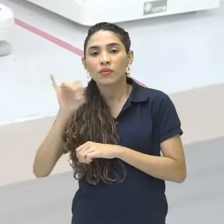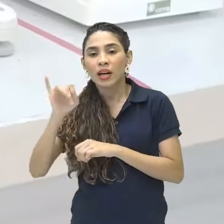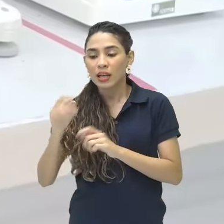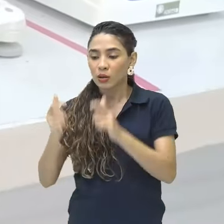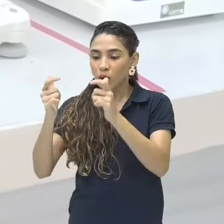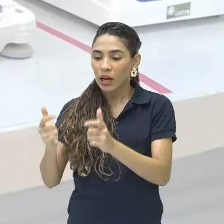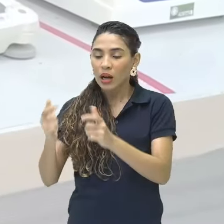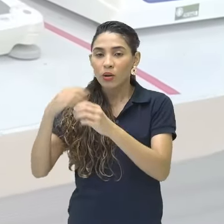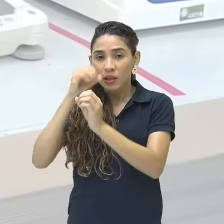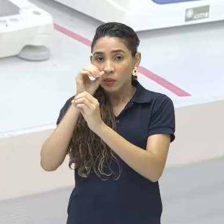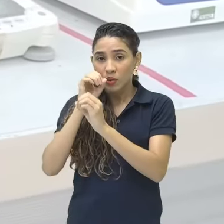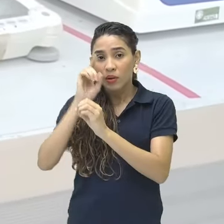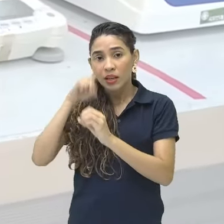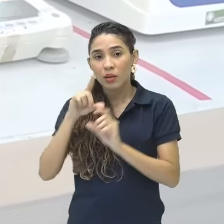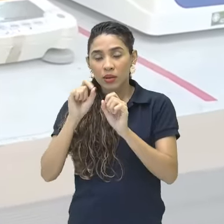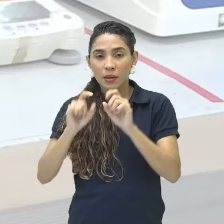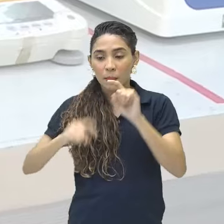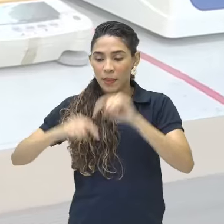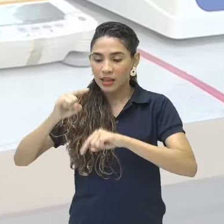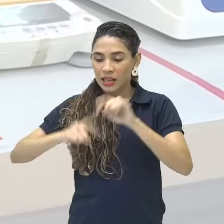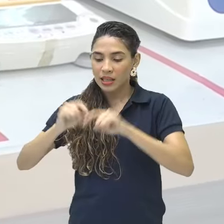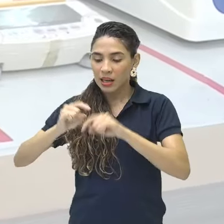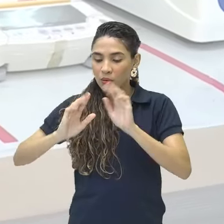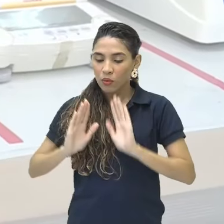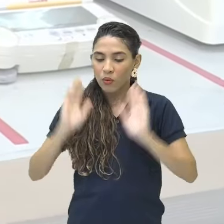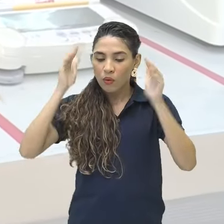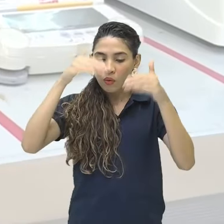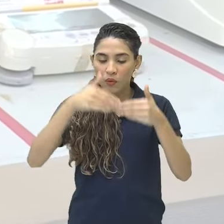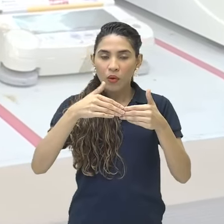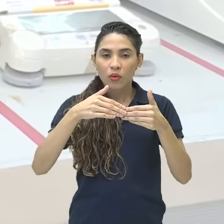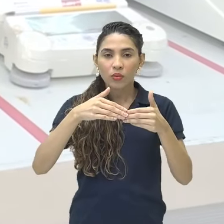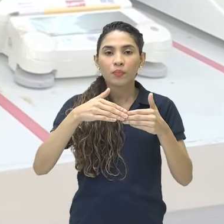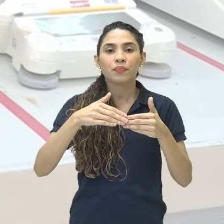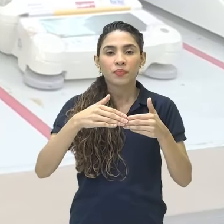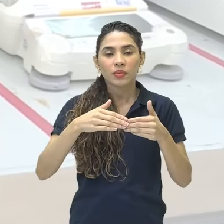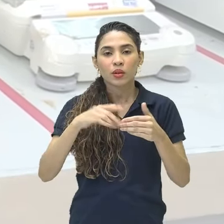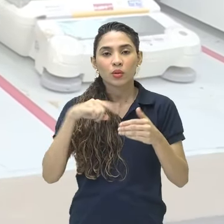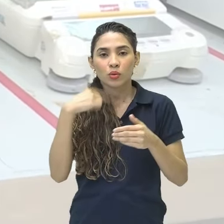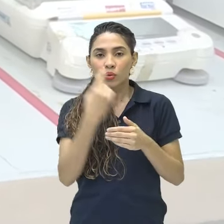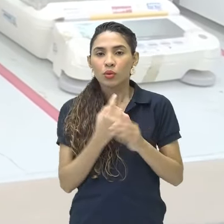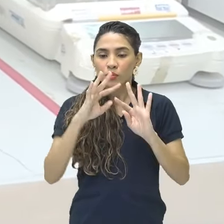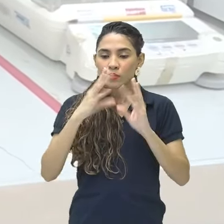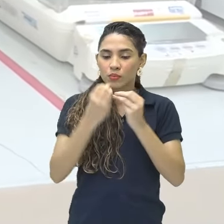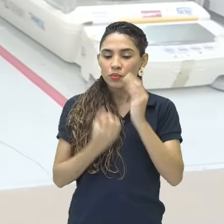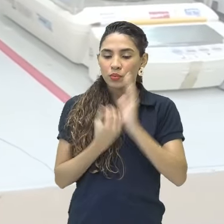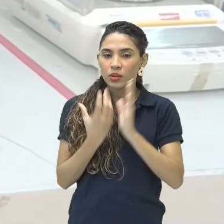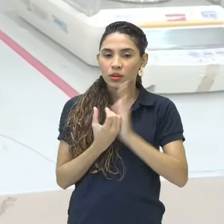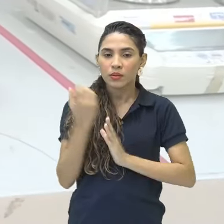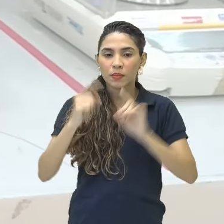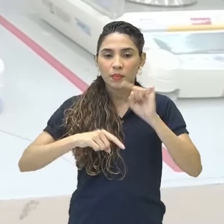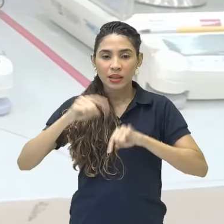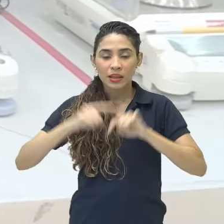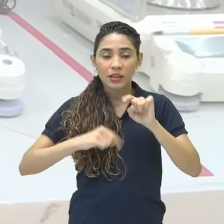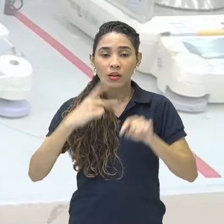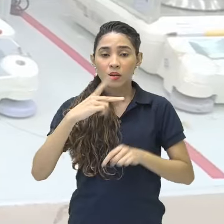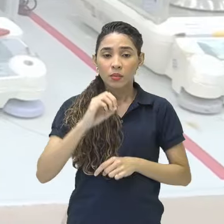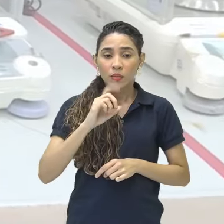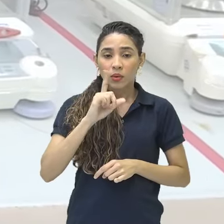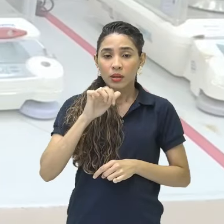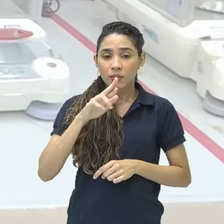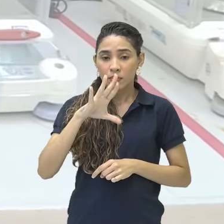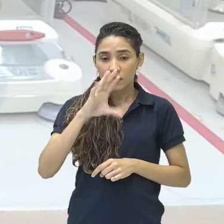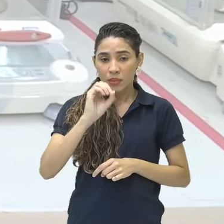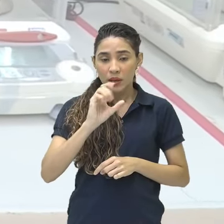No nosso caso aqui, que é um laboratório de materiais voltado para a parte energética, nós produzimos materiais poliméricos e